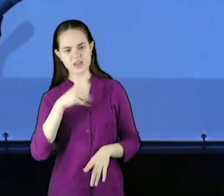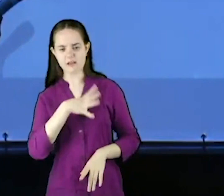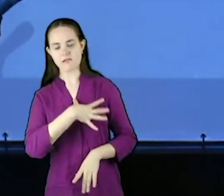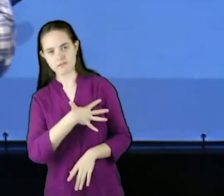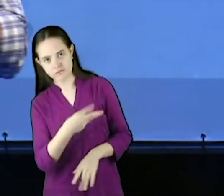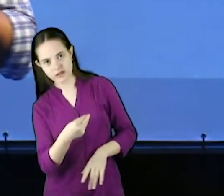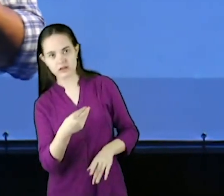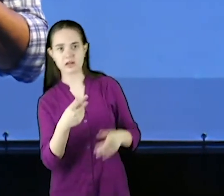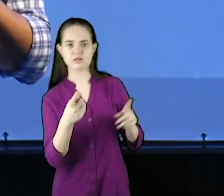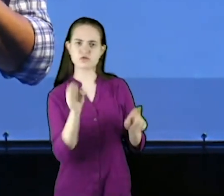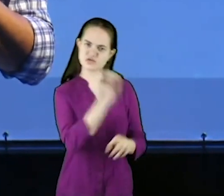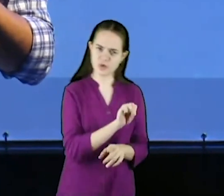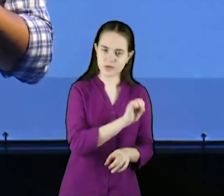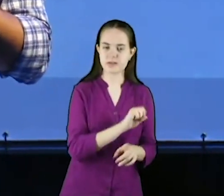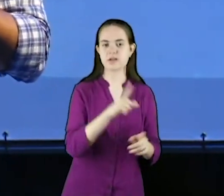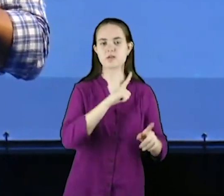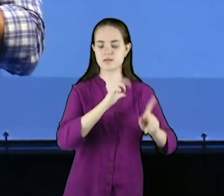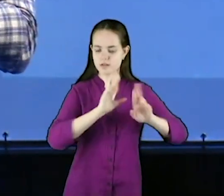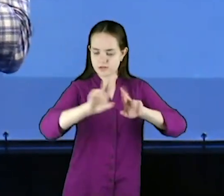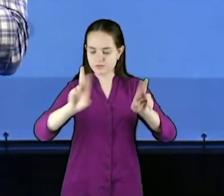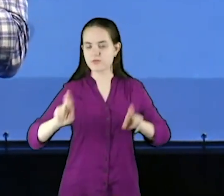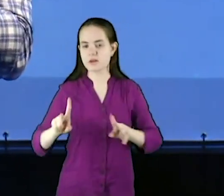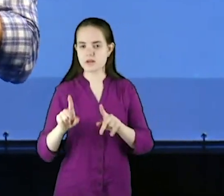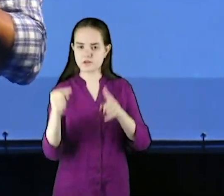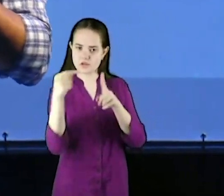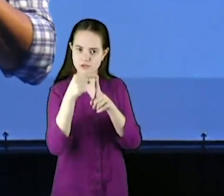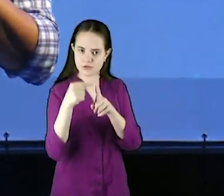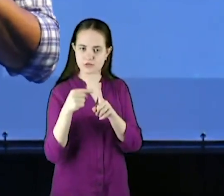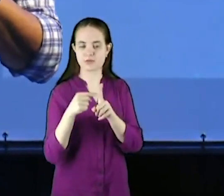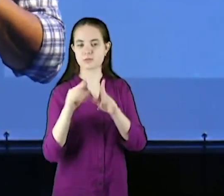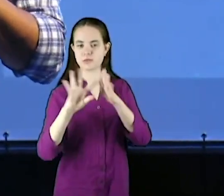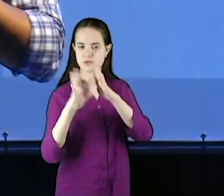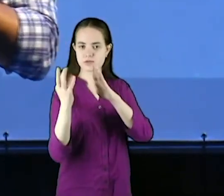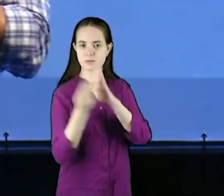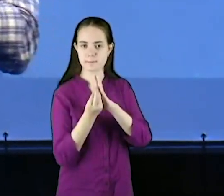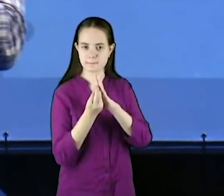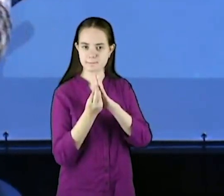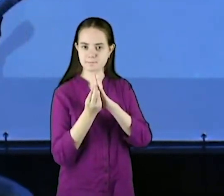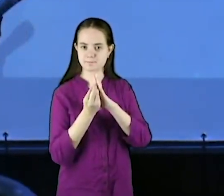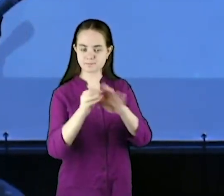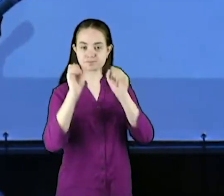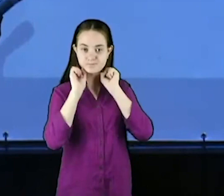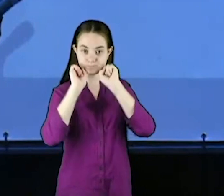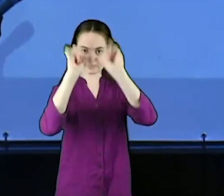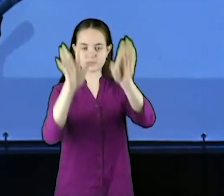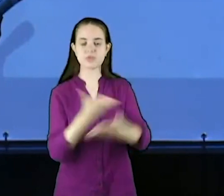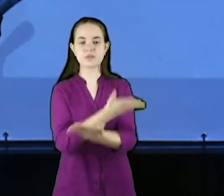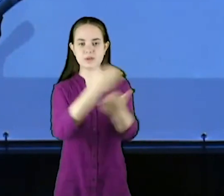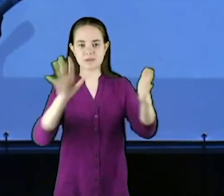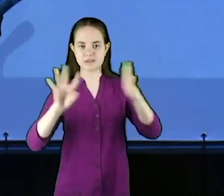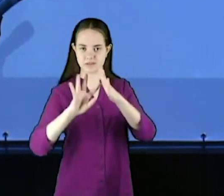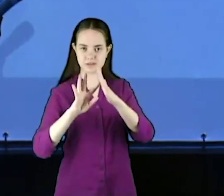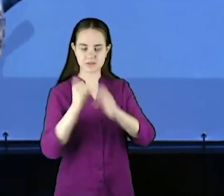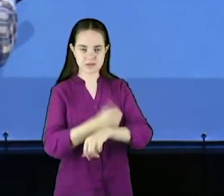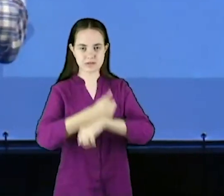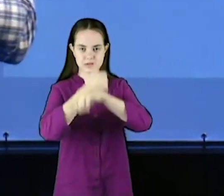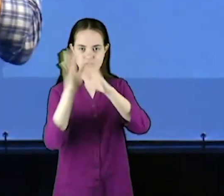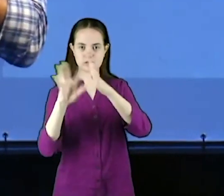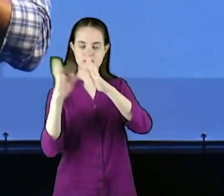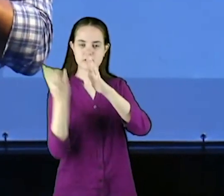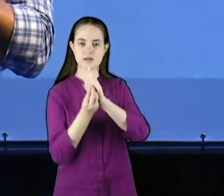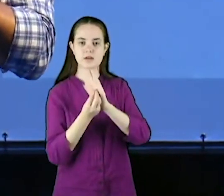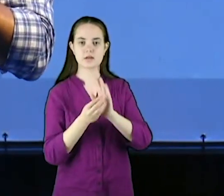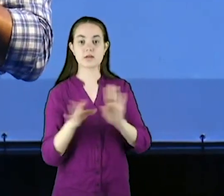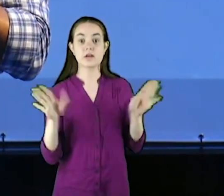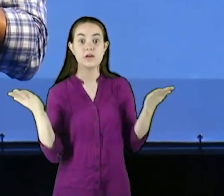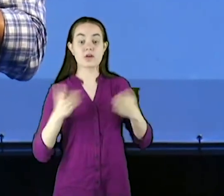que é solteiro, ele vai indicar a célula para você. Para os líderes de células, uma bênção vocês estarem aqui, para os líderes de treinamento, Deus abençoe. E agora